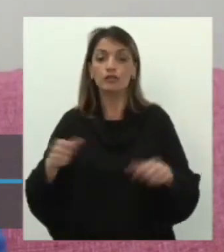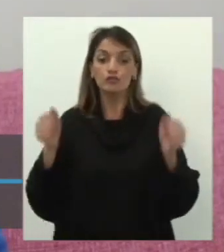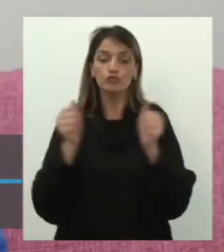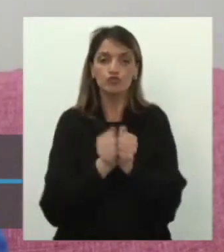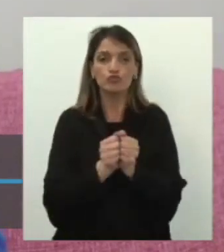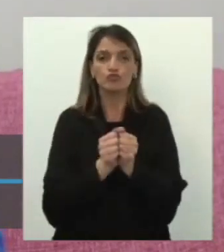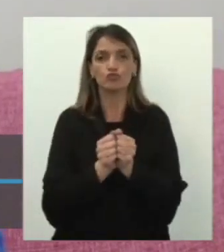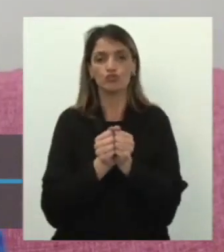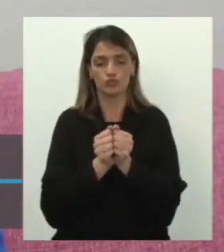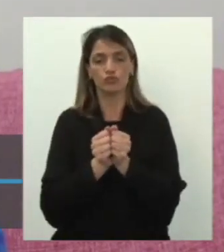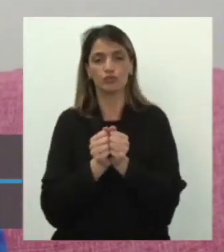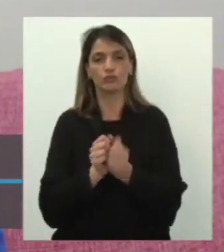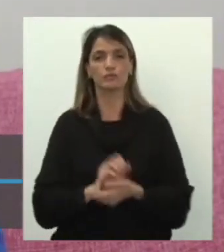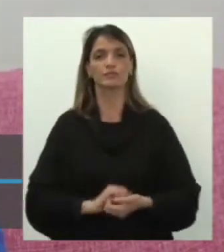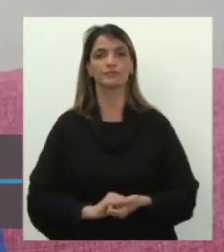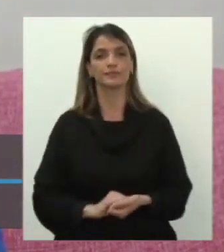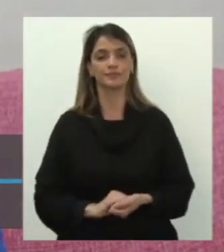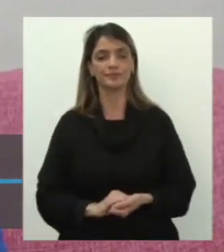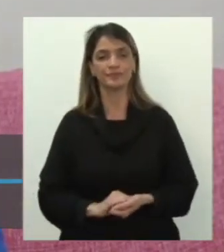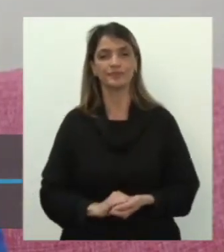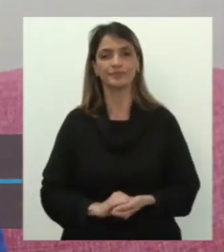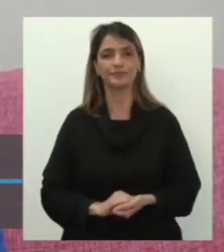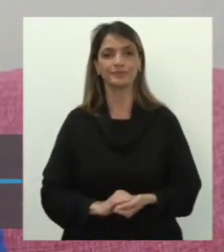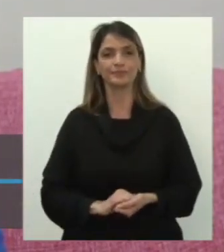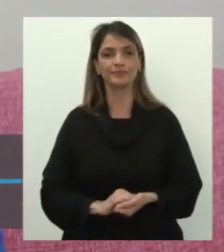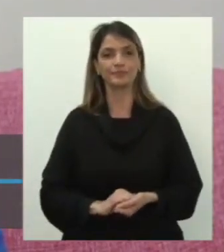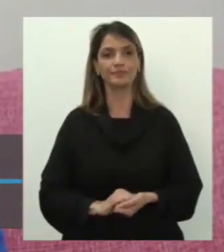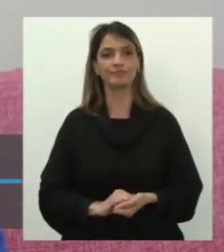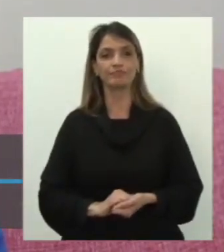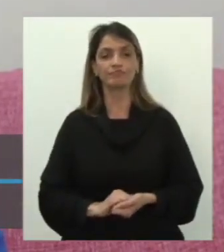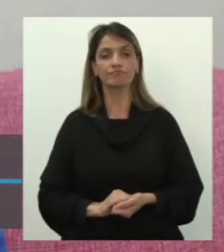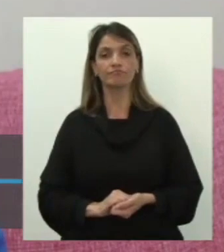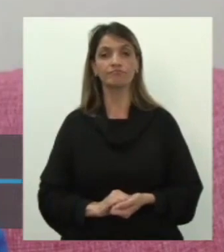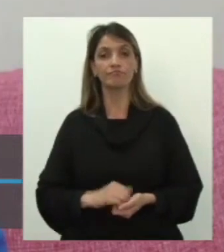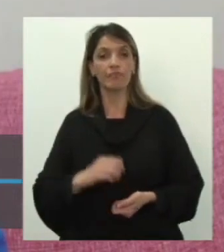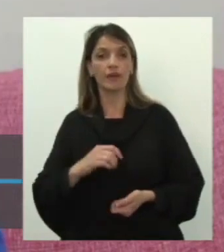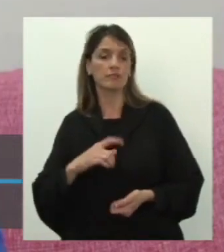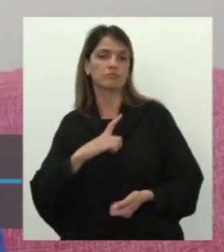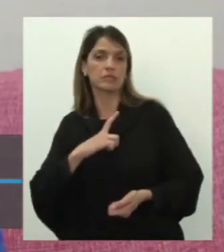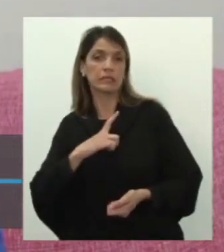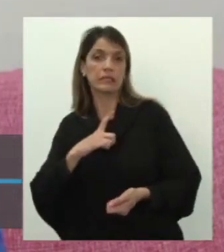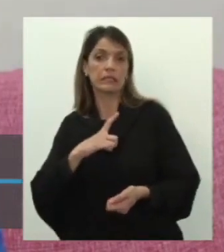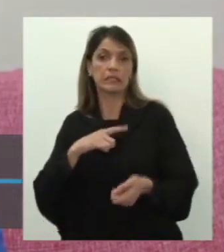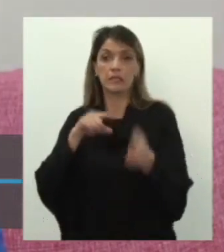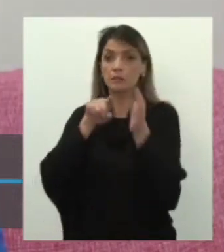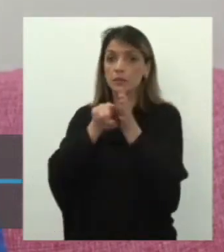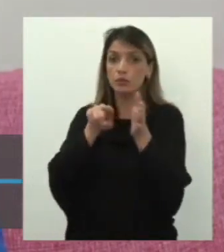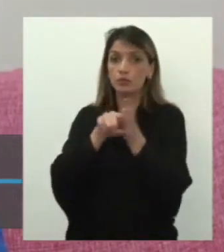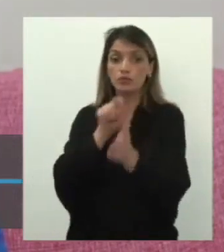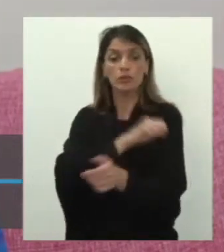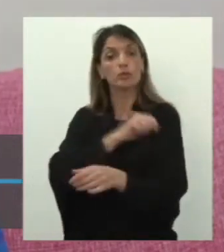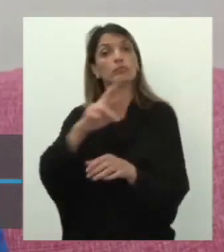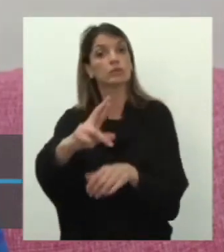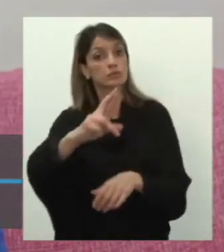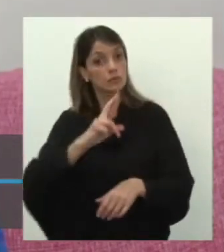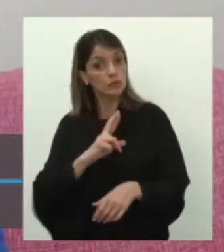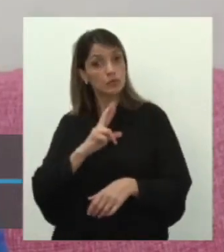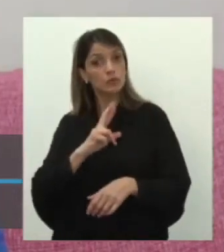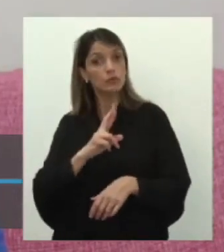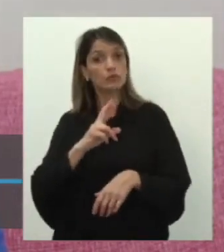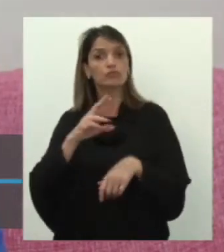forma colaborativamente. Ele pode lançar perguntas para que os alunos respondam, pode